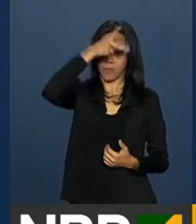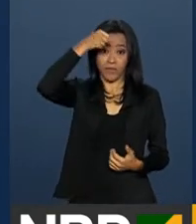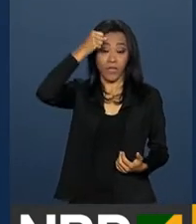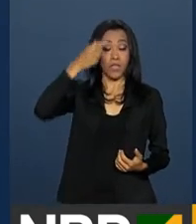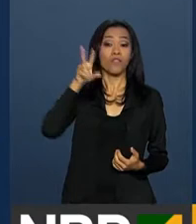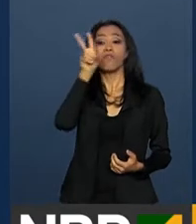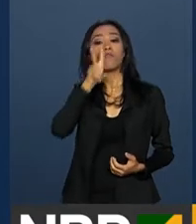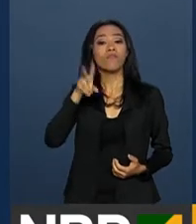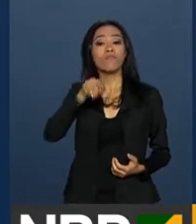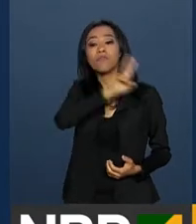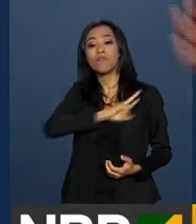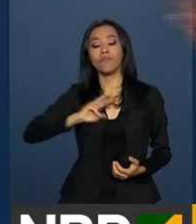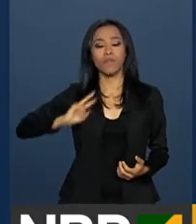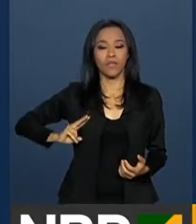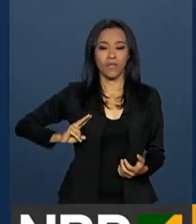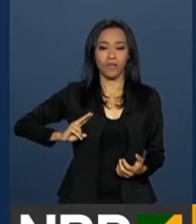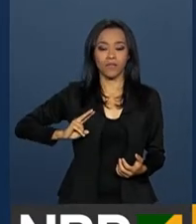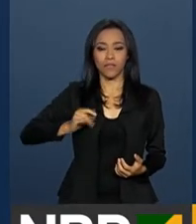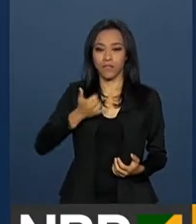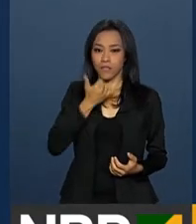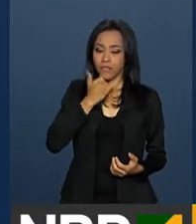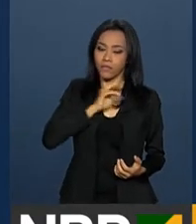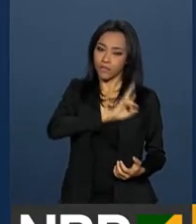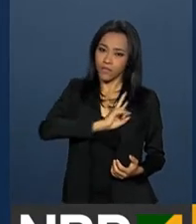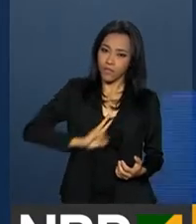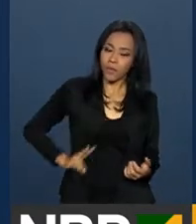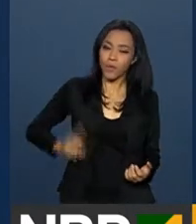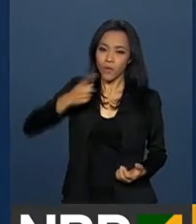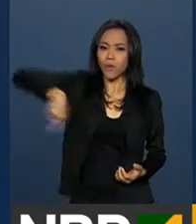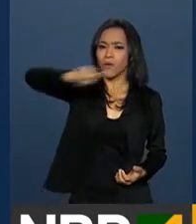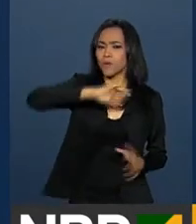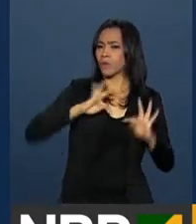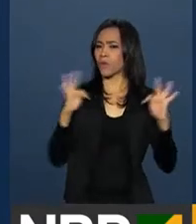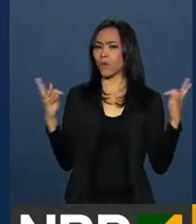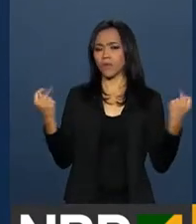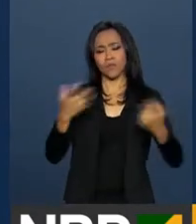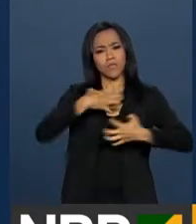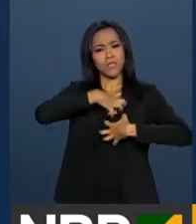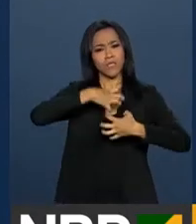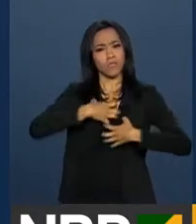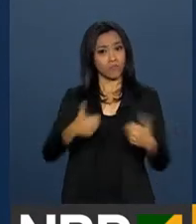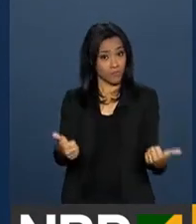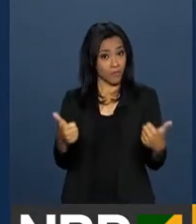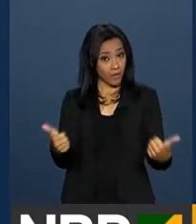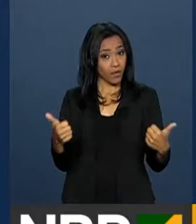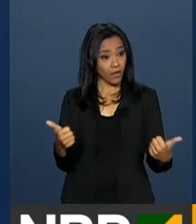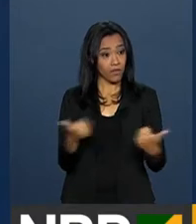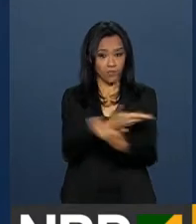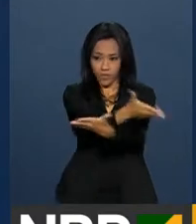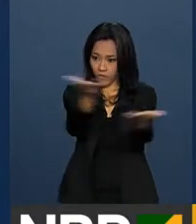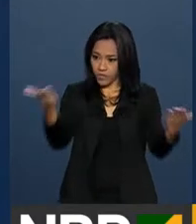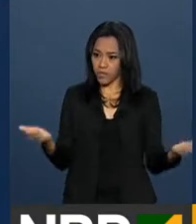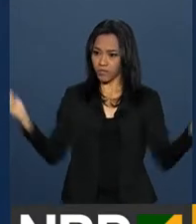vereadores, vereadoras, eu quero dizer, viu, Paulo, que eu me sinto muito à vontade aqui entre os municípios. E